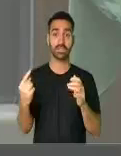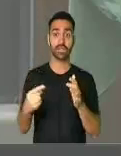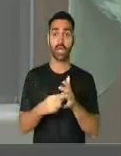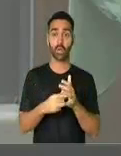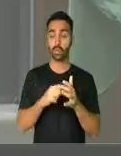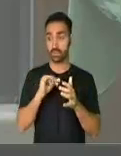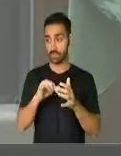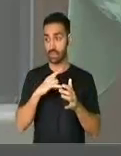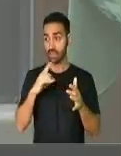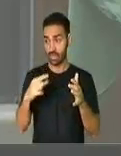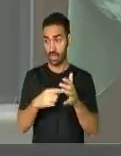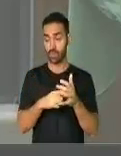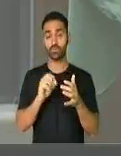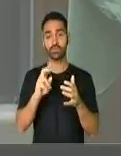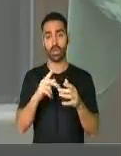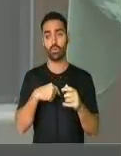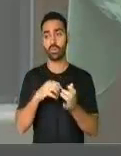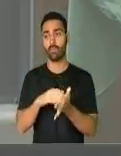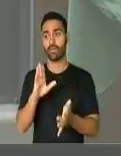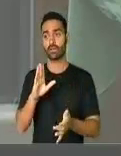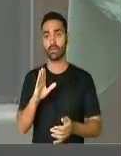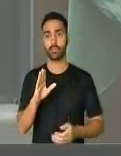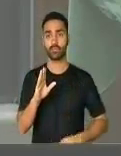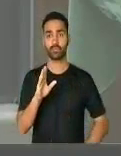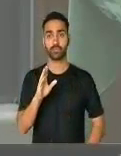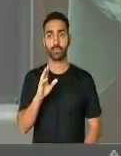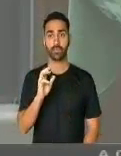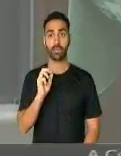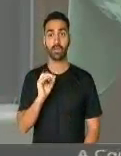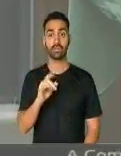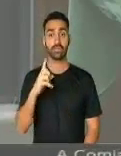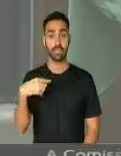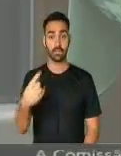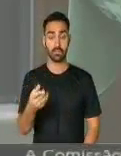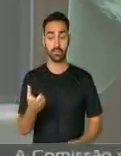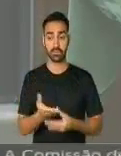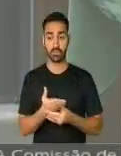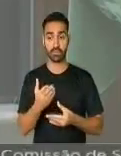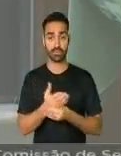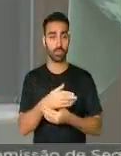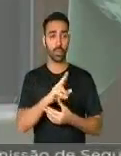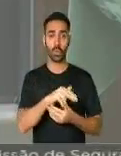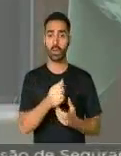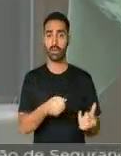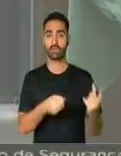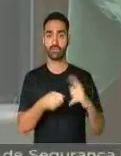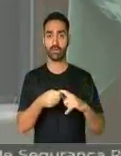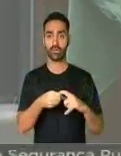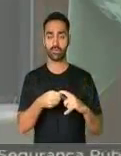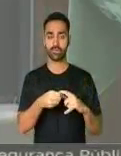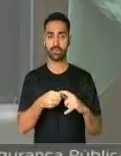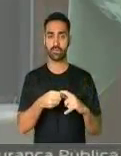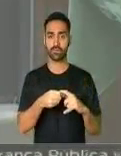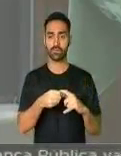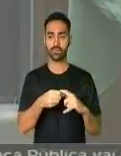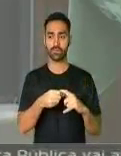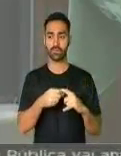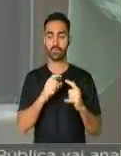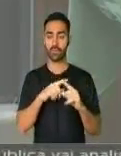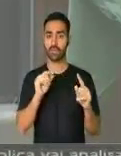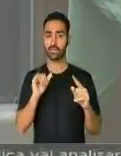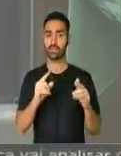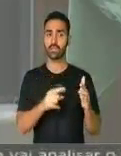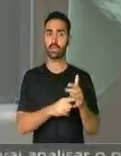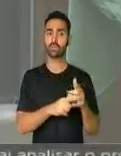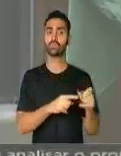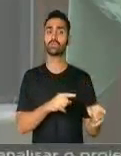tiver denúncia Eu afasto se virar depois processado não volta mas pera aí se ele for denunciado o